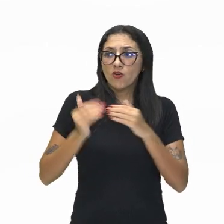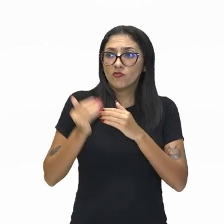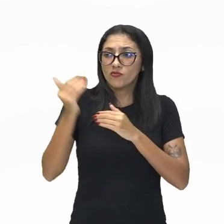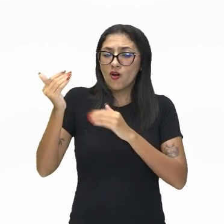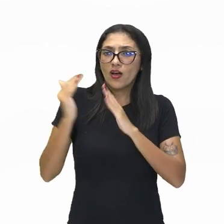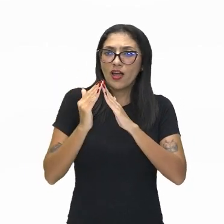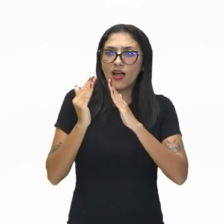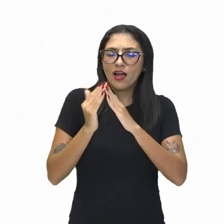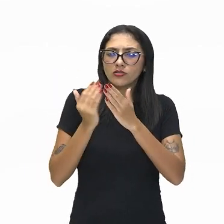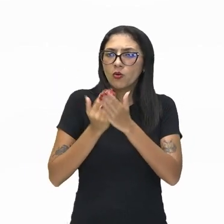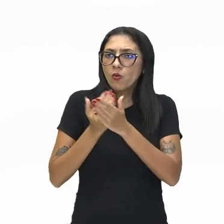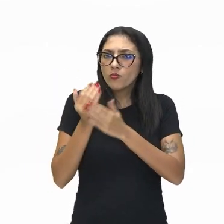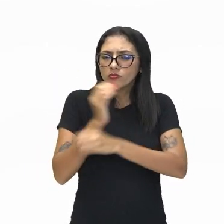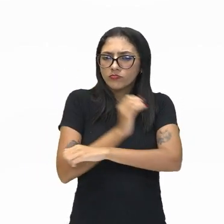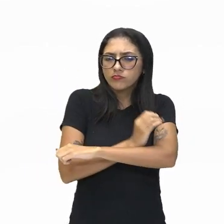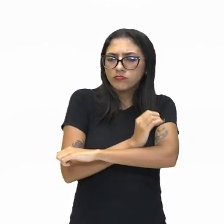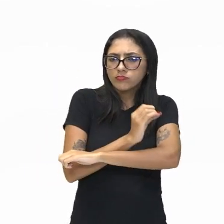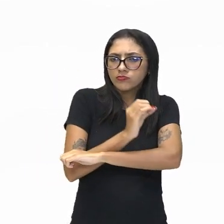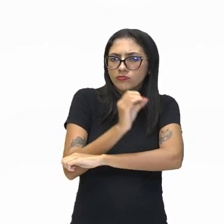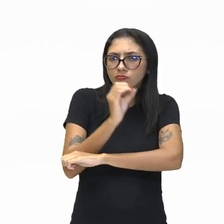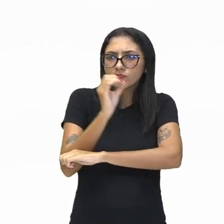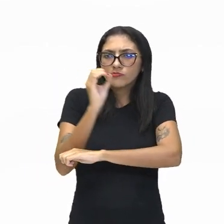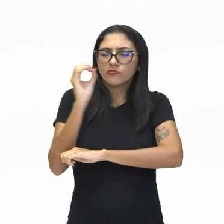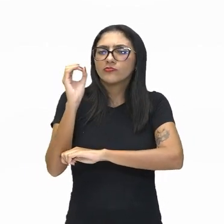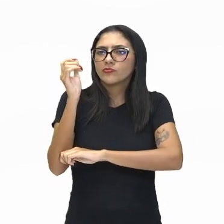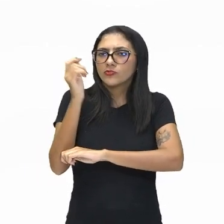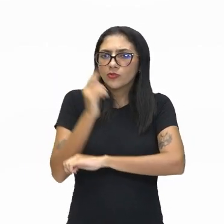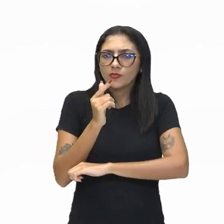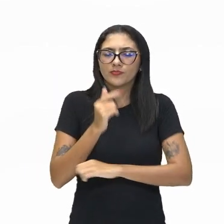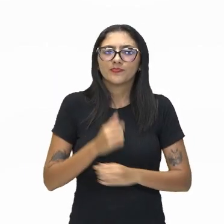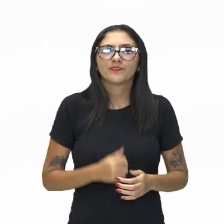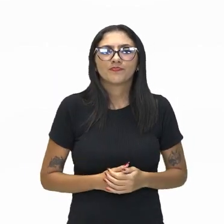manhã desenhava o horizonte. Nós temos a descrição ali da